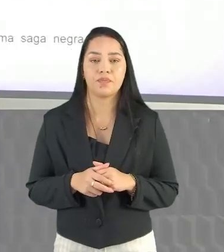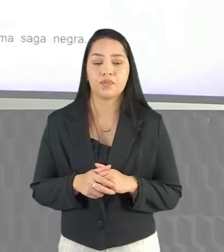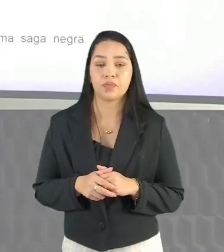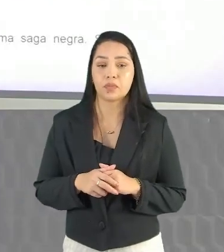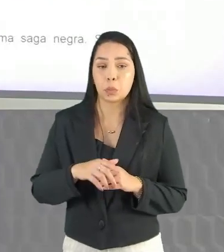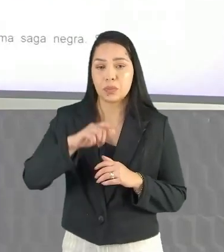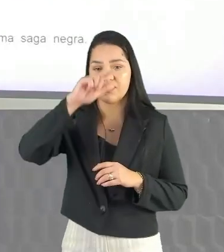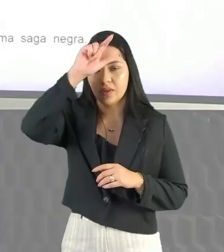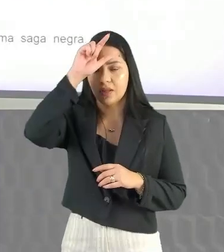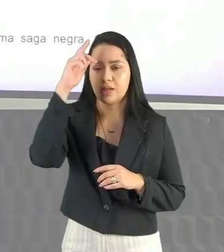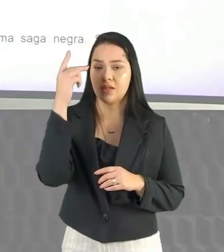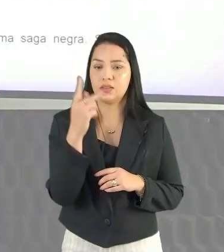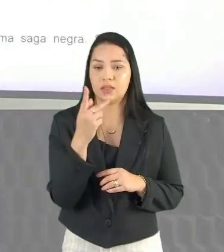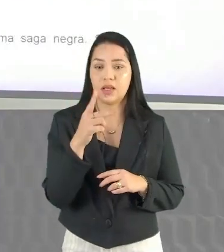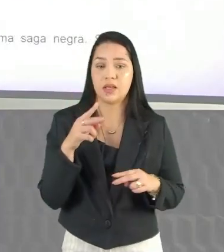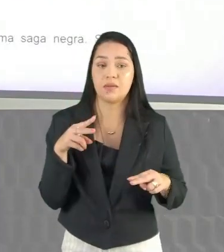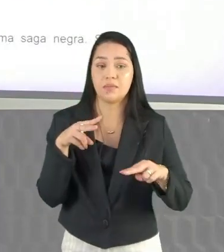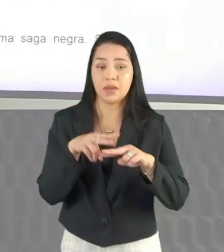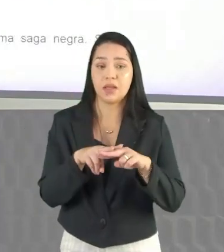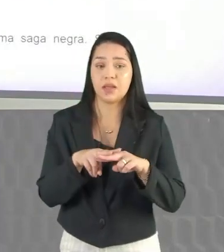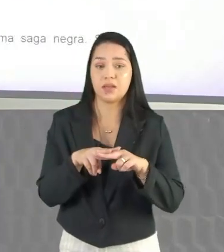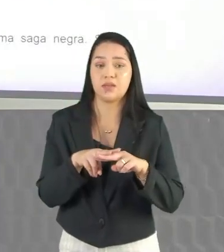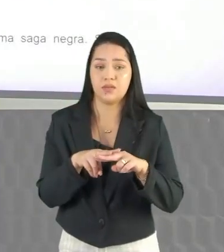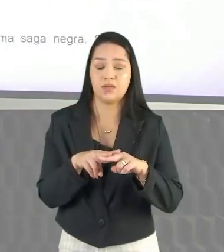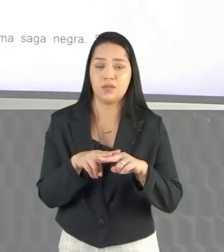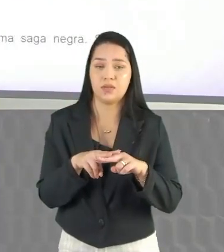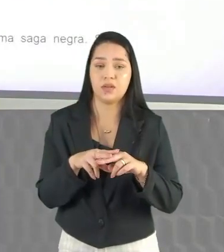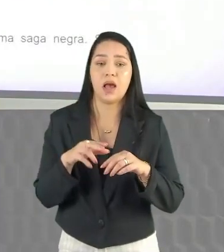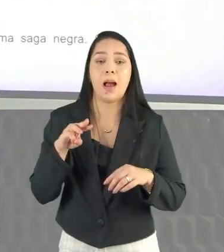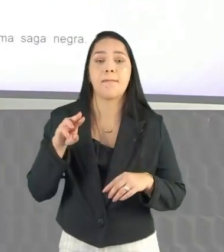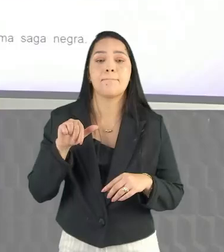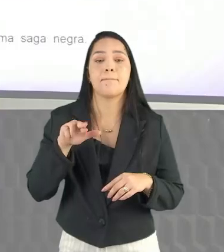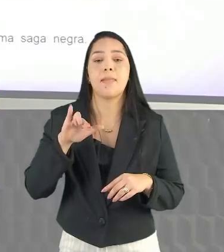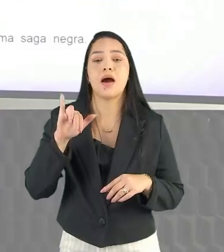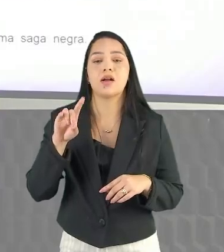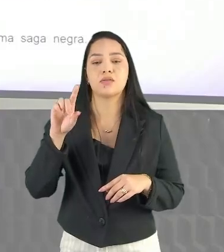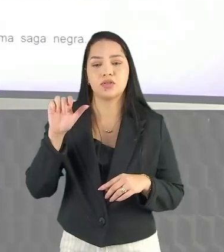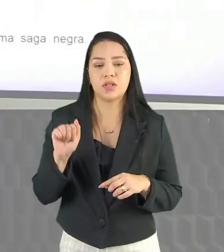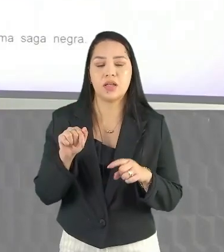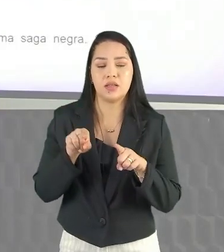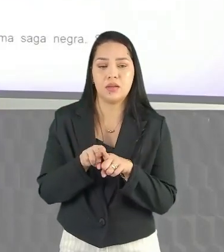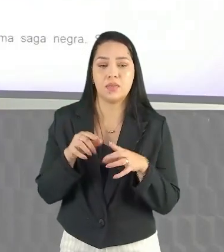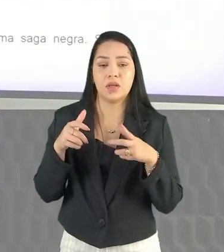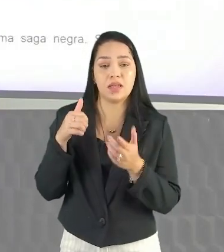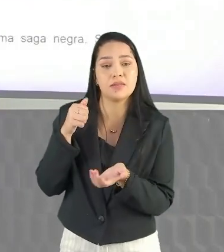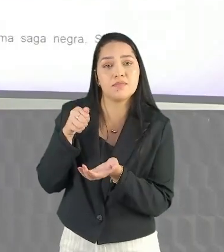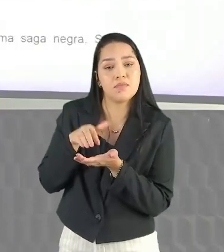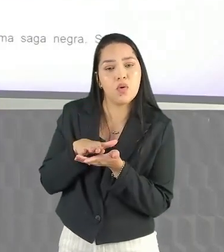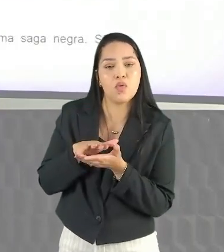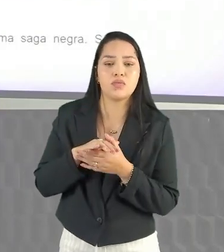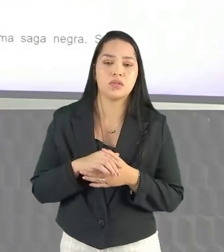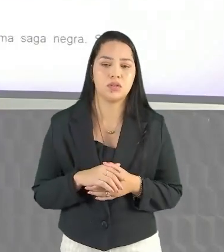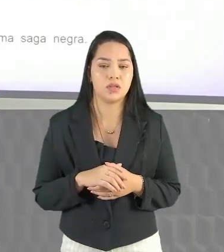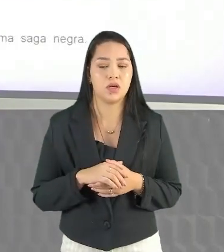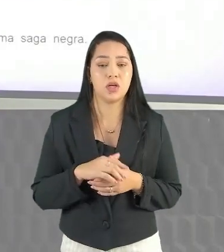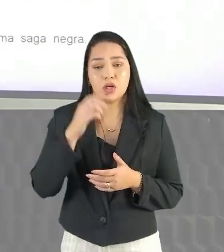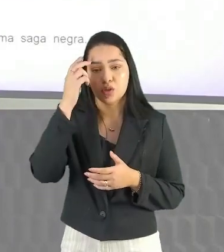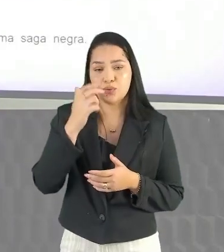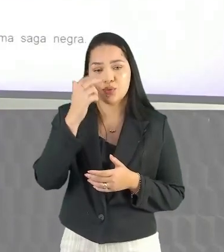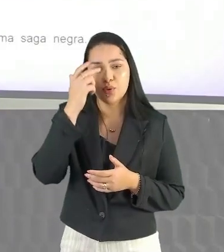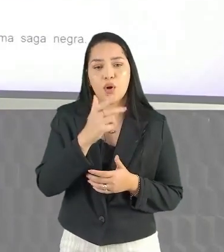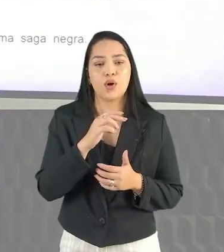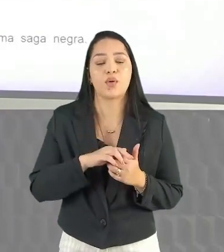seus líderes terminaram presos e assassinados. A marujada rebelde foi inteiramente expulsa da esquadra. No